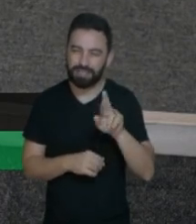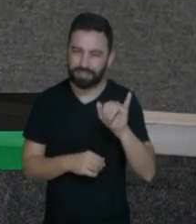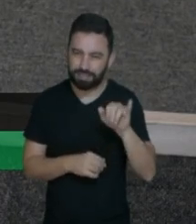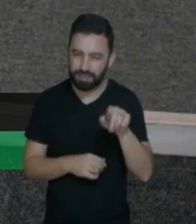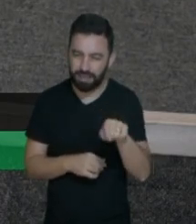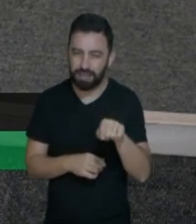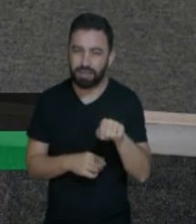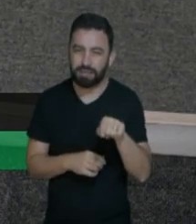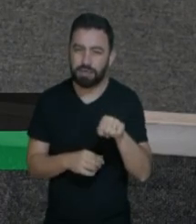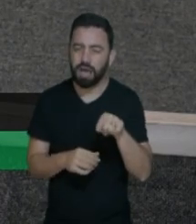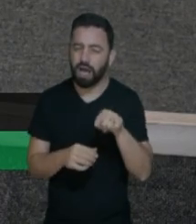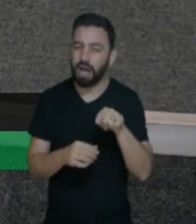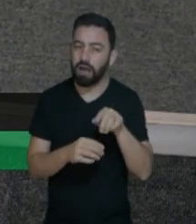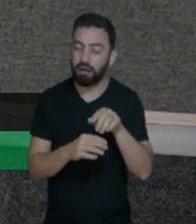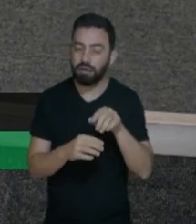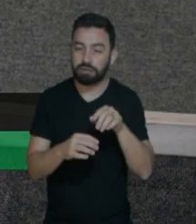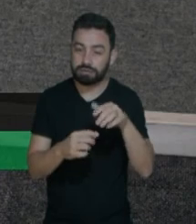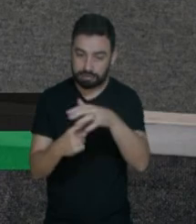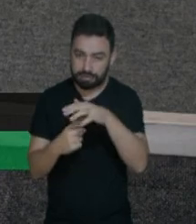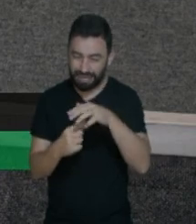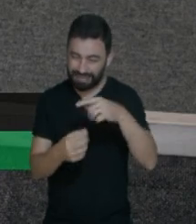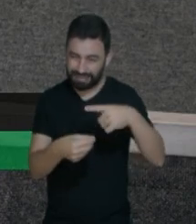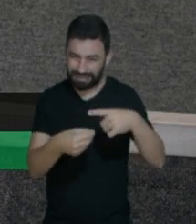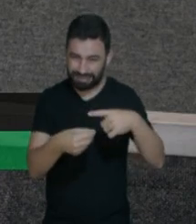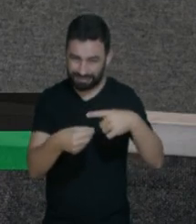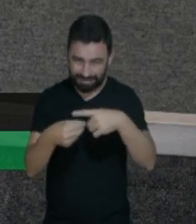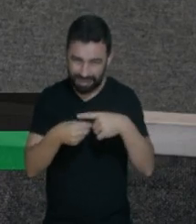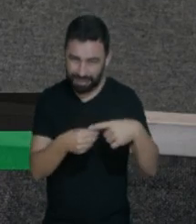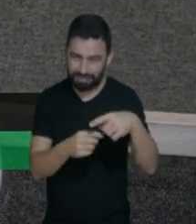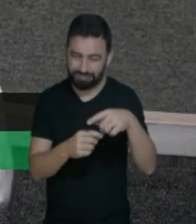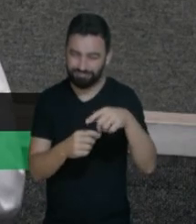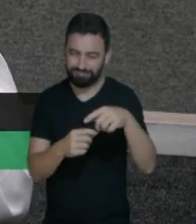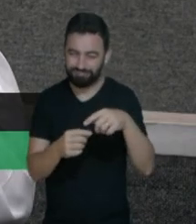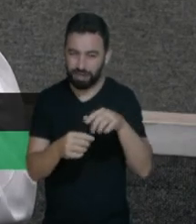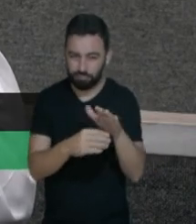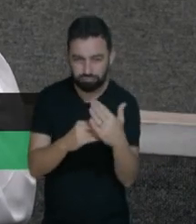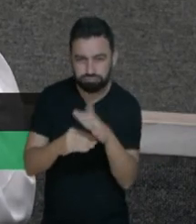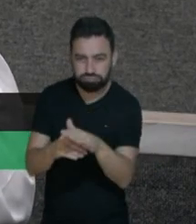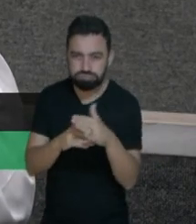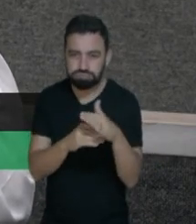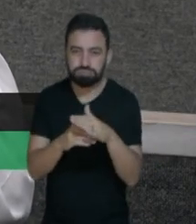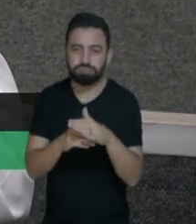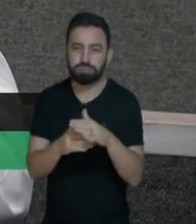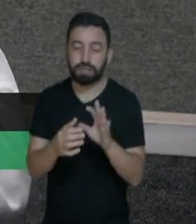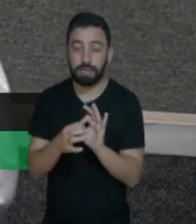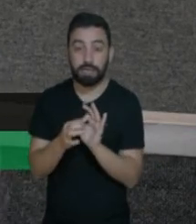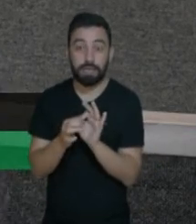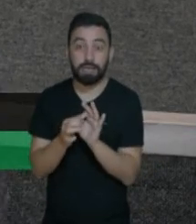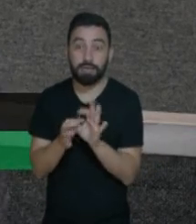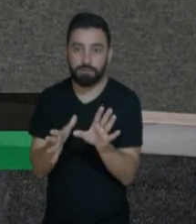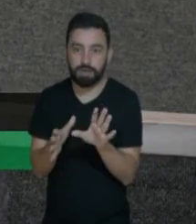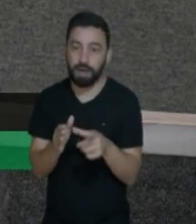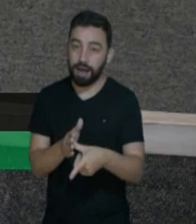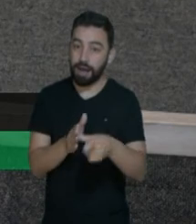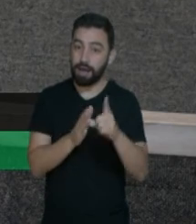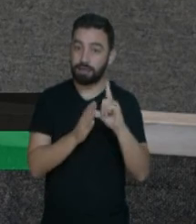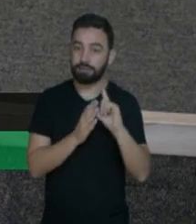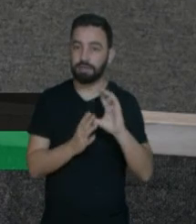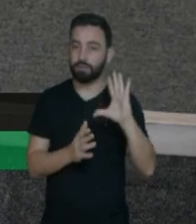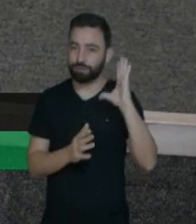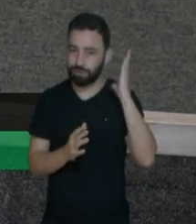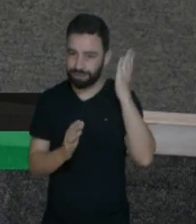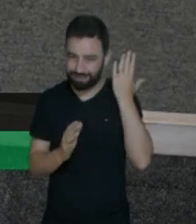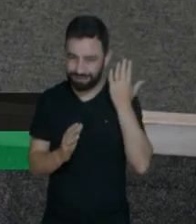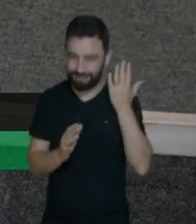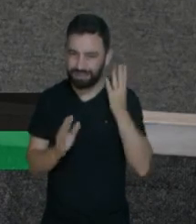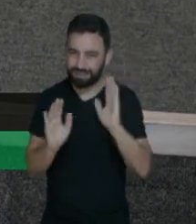entre os municípios e previa essa autorização legal para que obviamente né antes que um fato como esse os municípios já estivessem